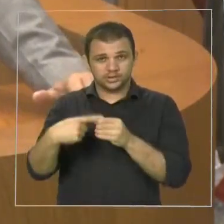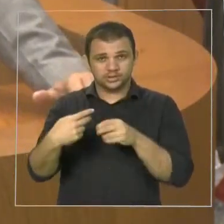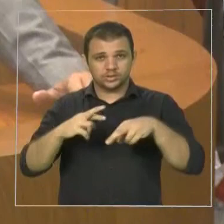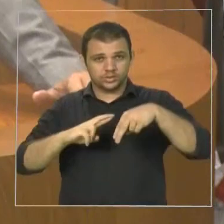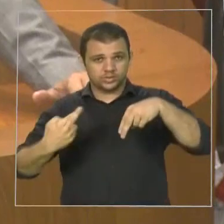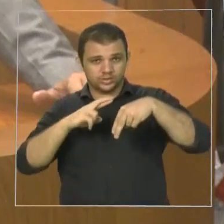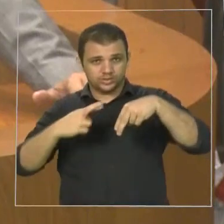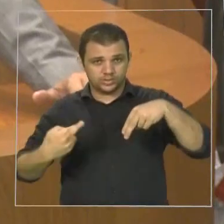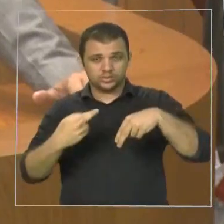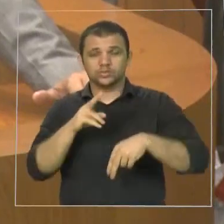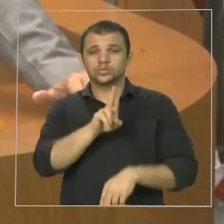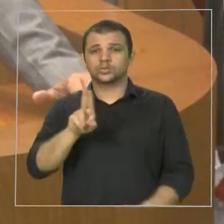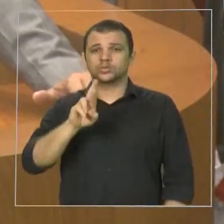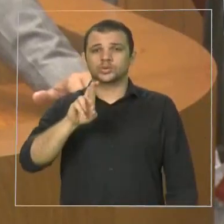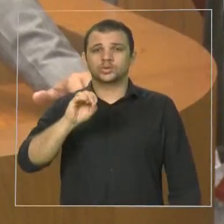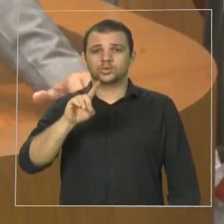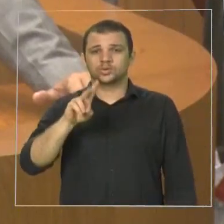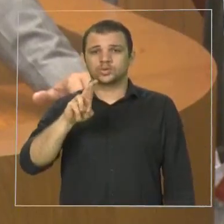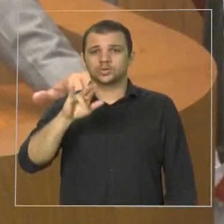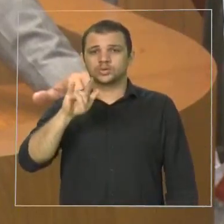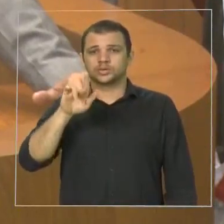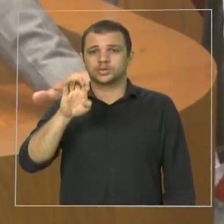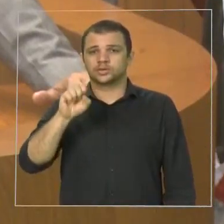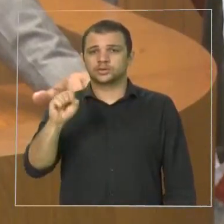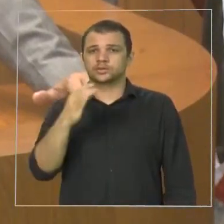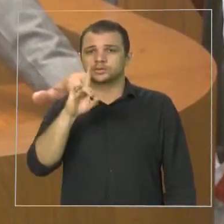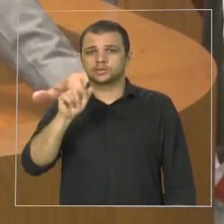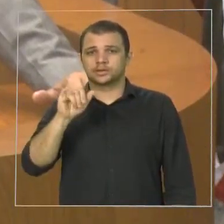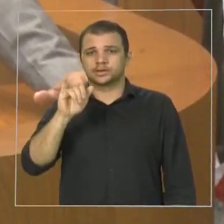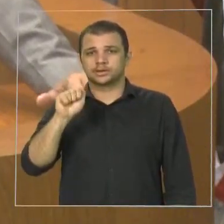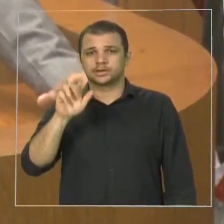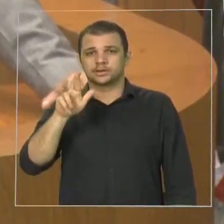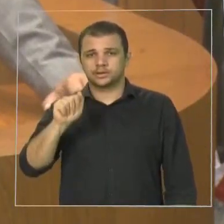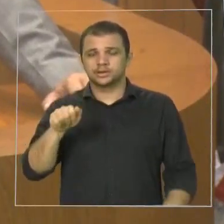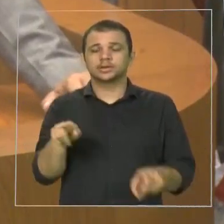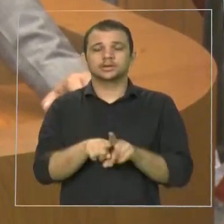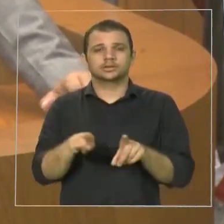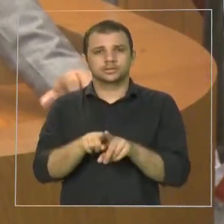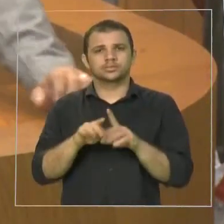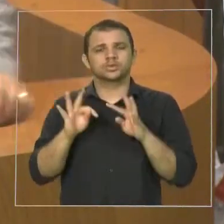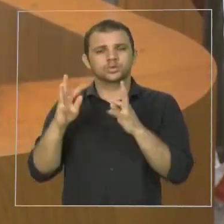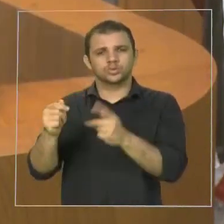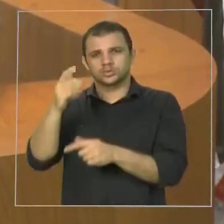e todos que compareceram àquela reunião na cidade de São Benedito.